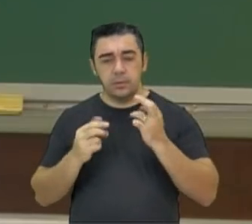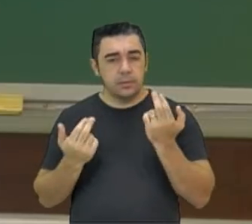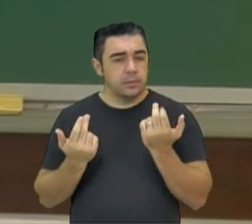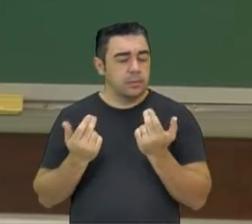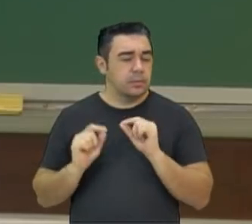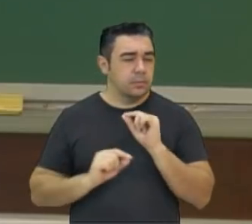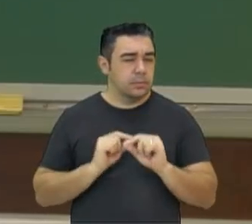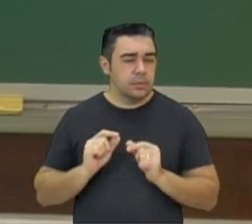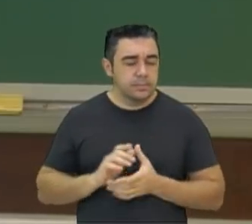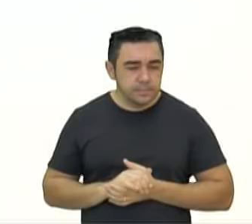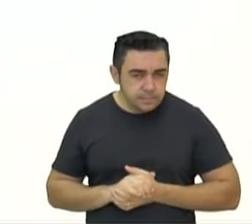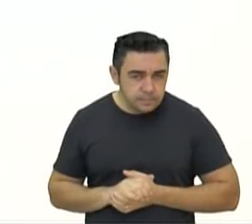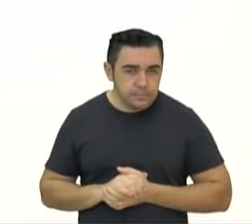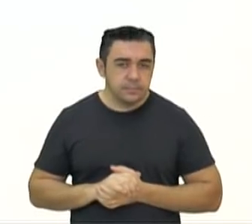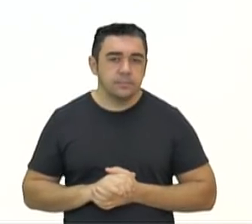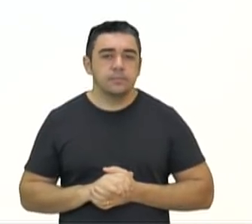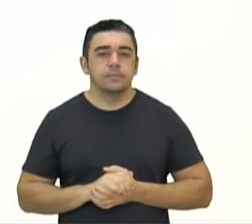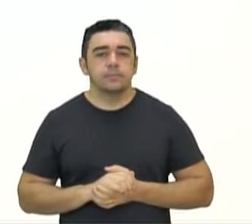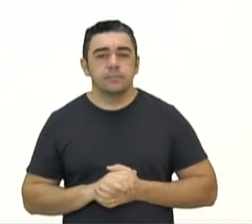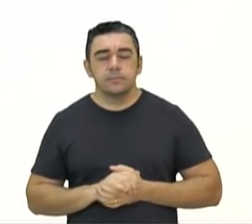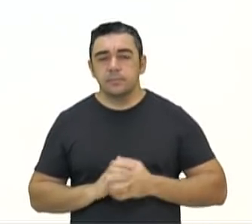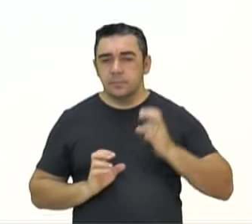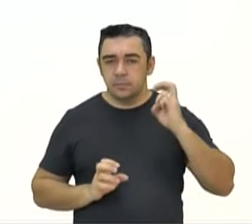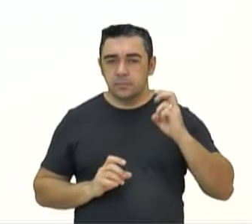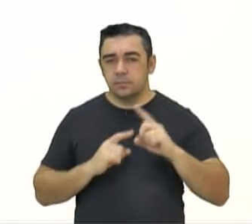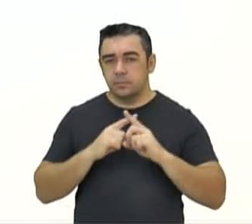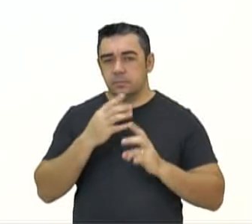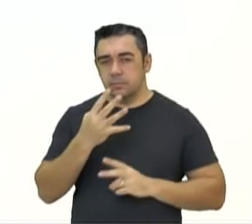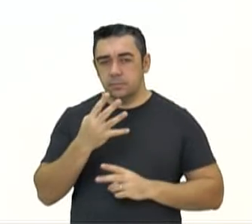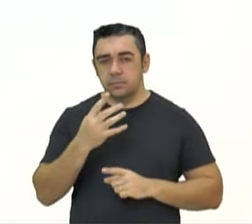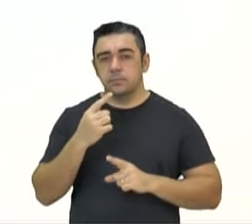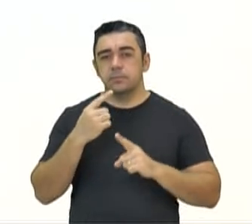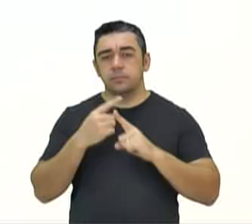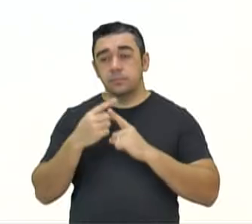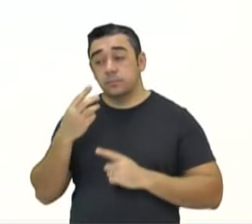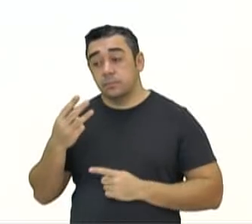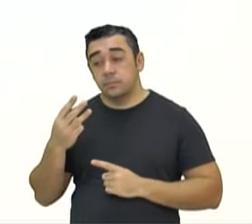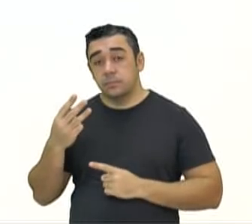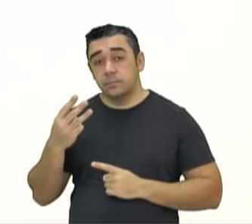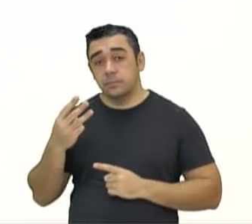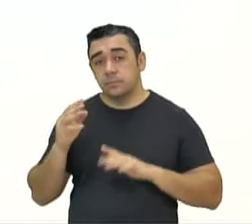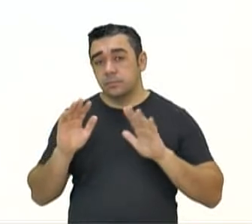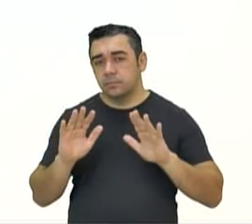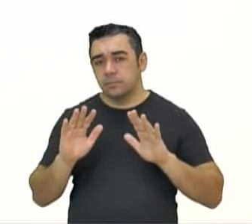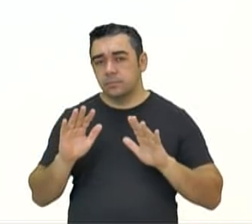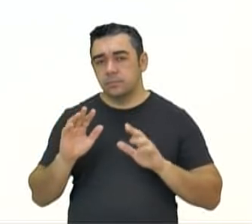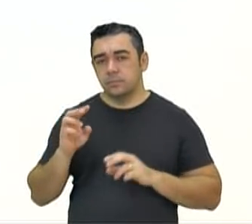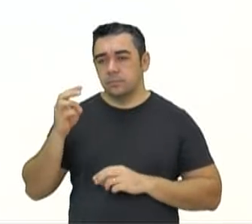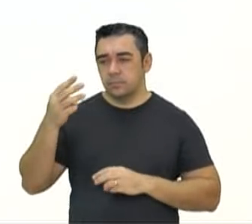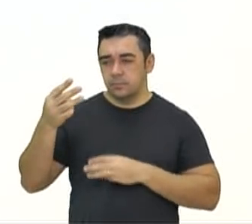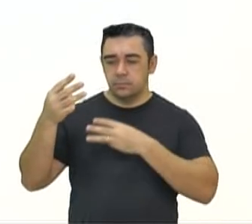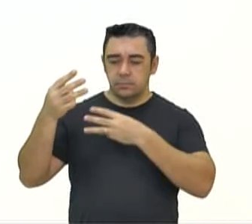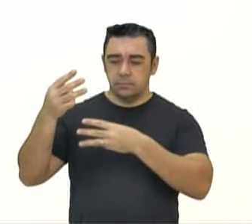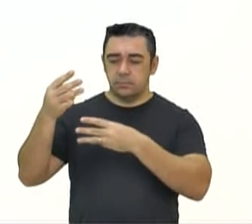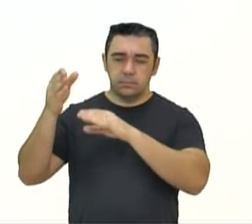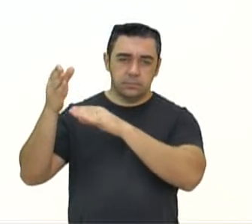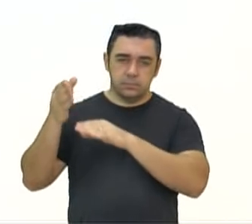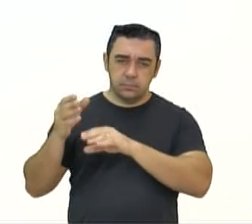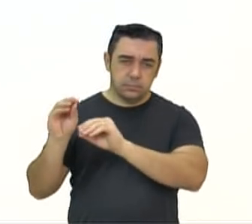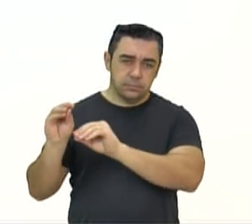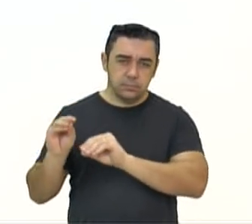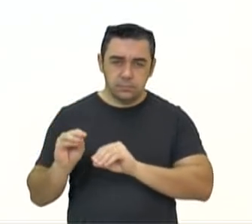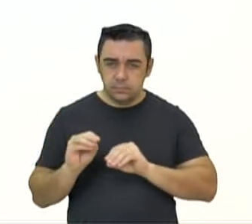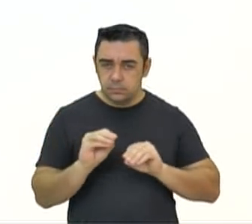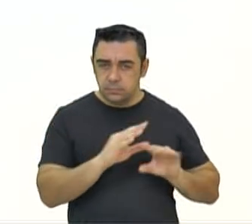mesma coisa que 5 vezes 4 vezes 3 fatorial. E me ajudou aqui que eu